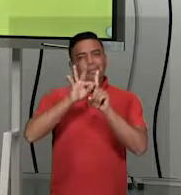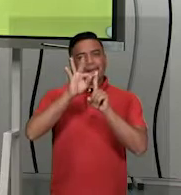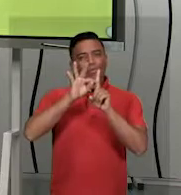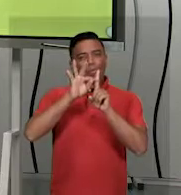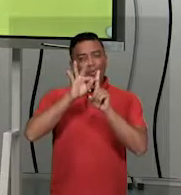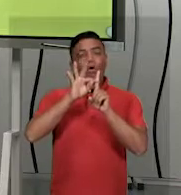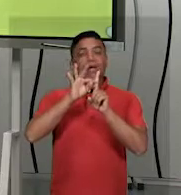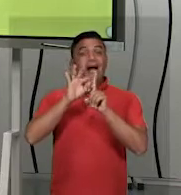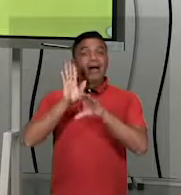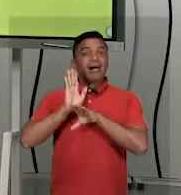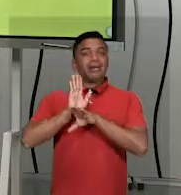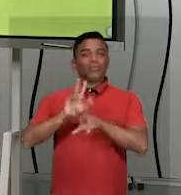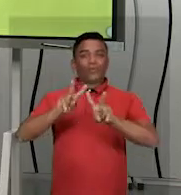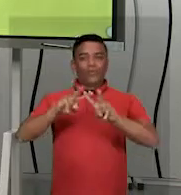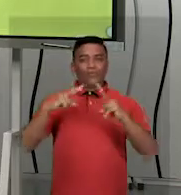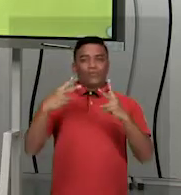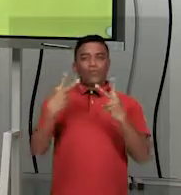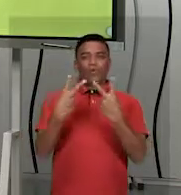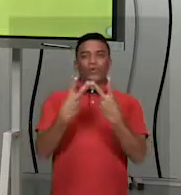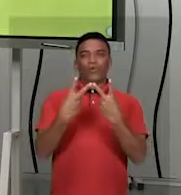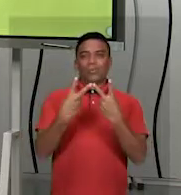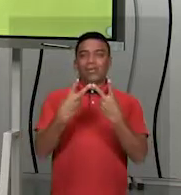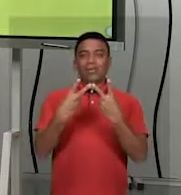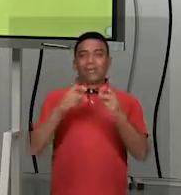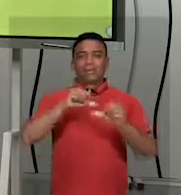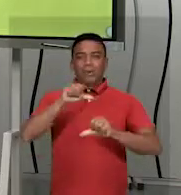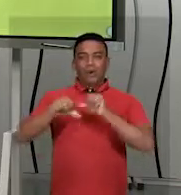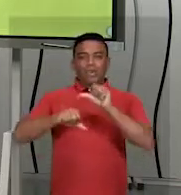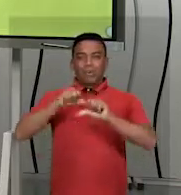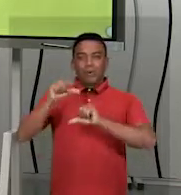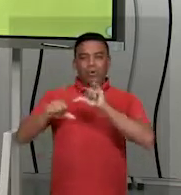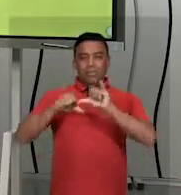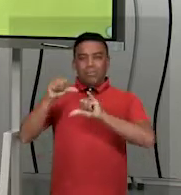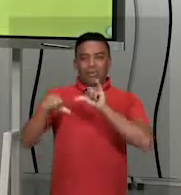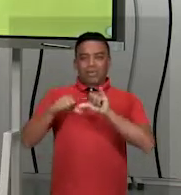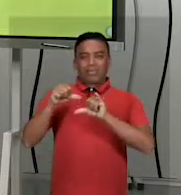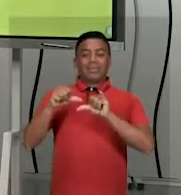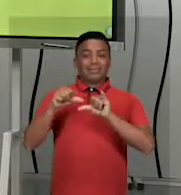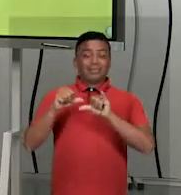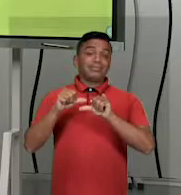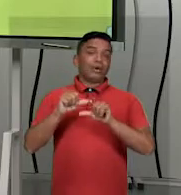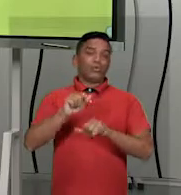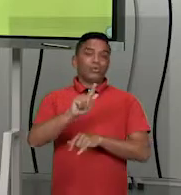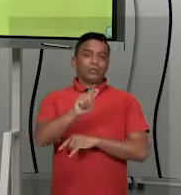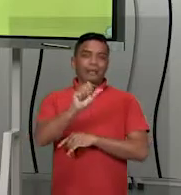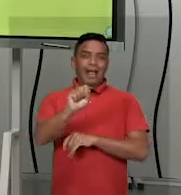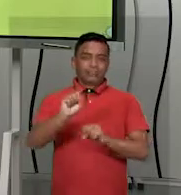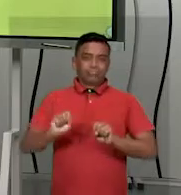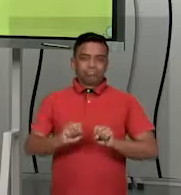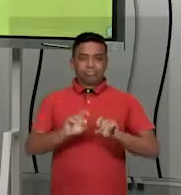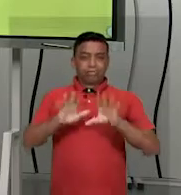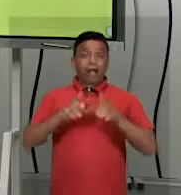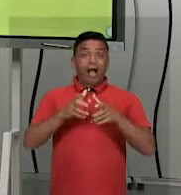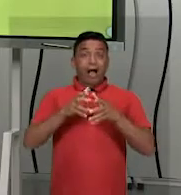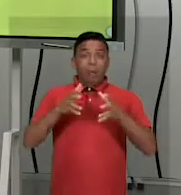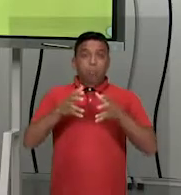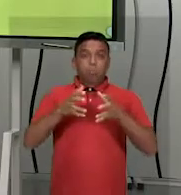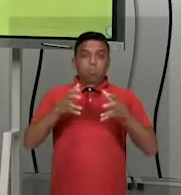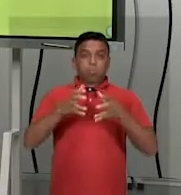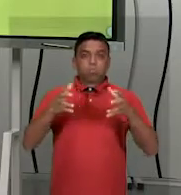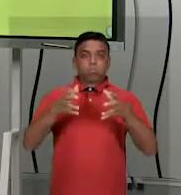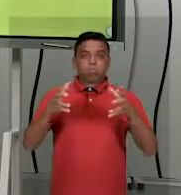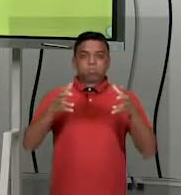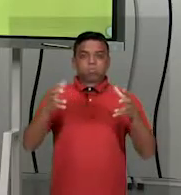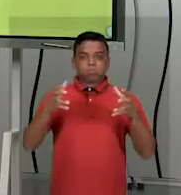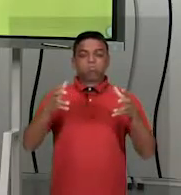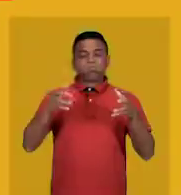volume. Esse volume do gás que nós percebemos que aumentou aqui, essa quantidade